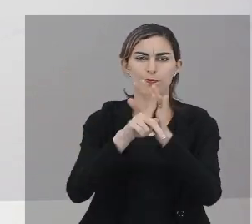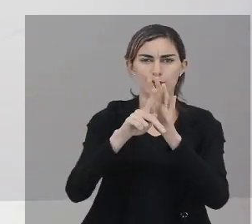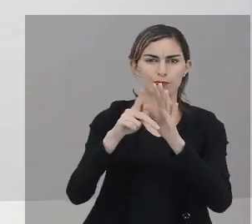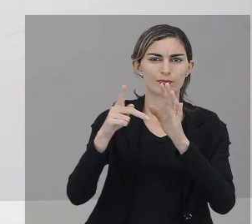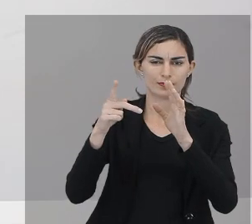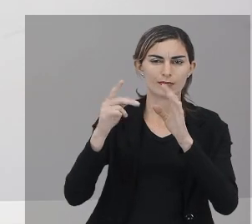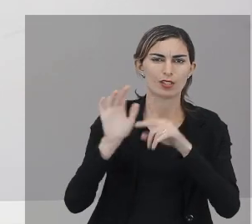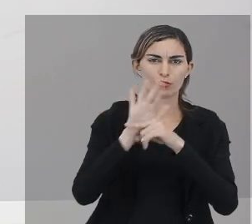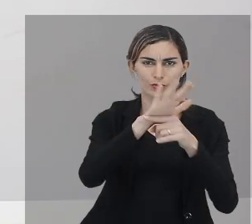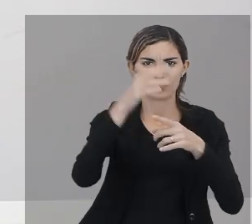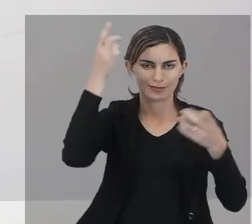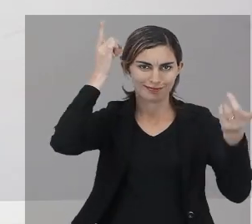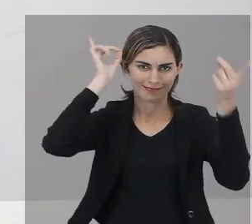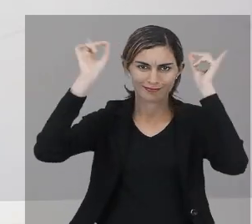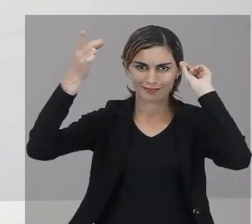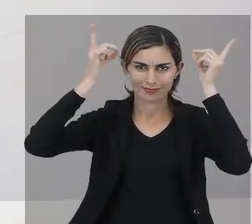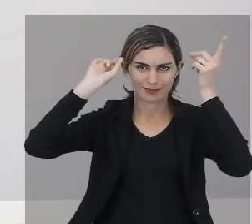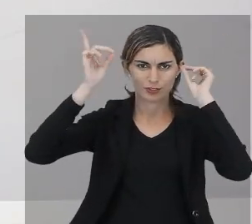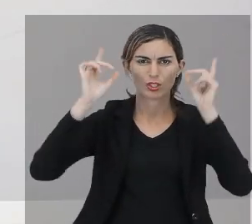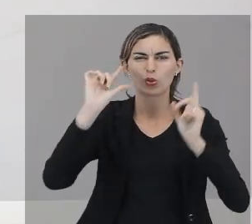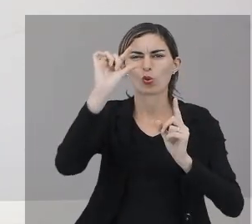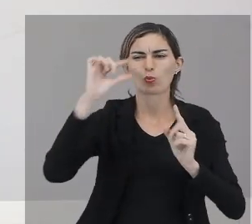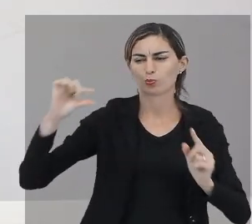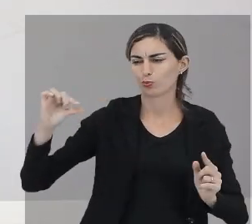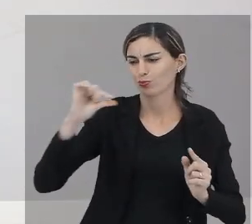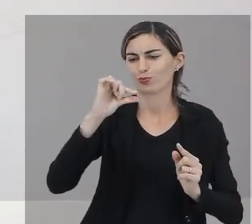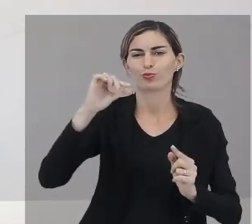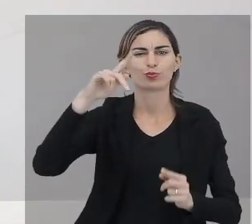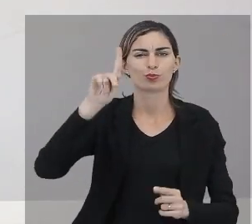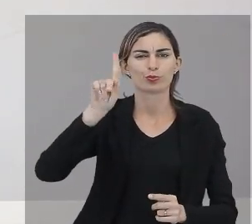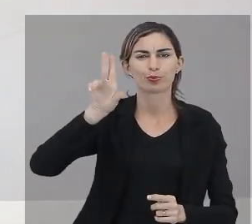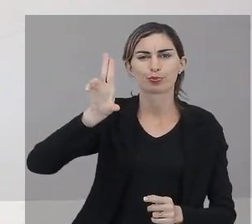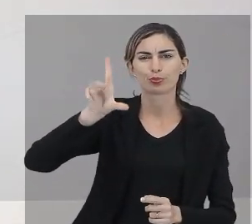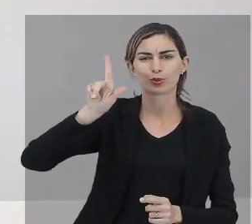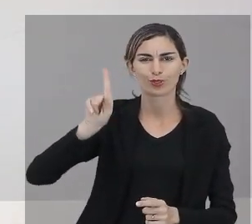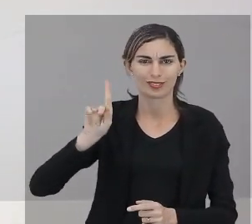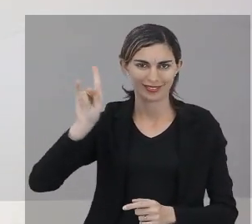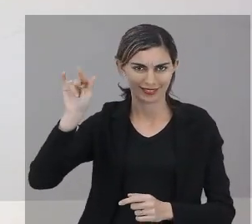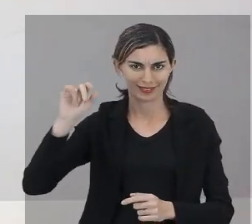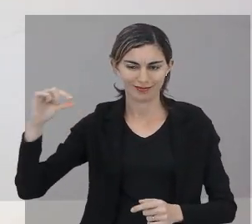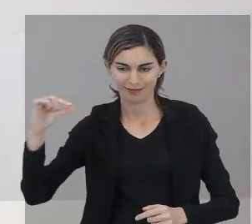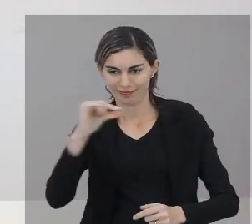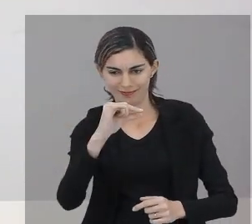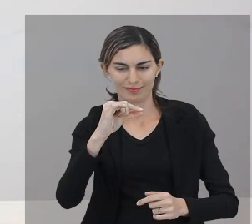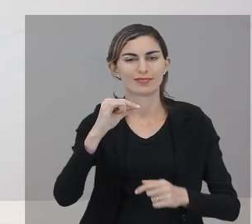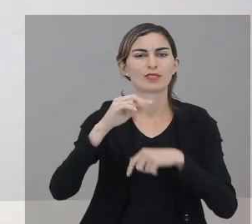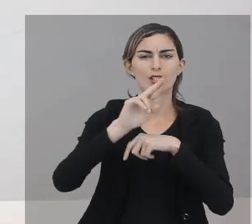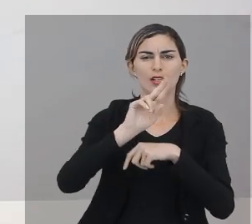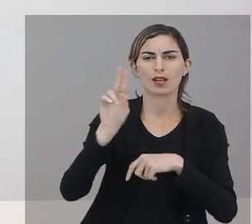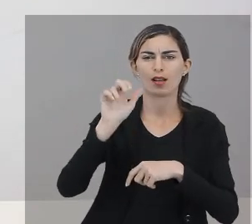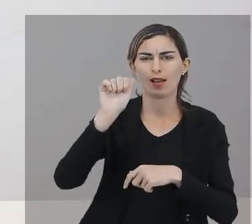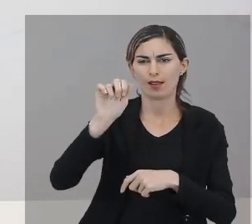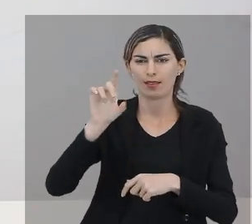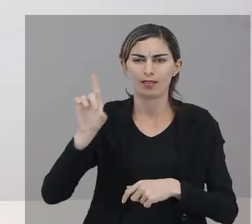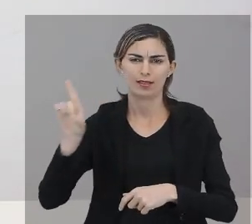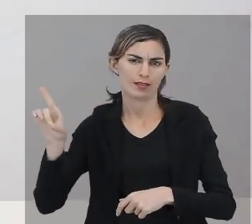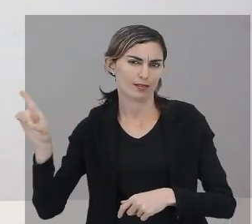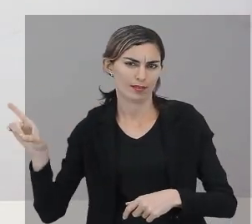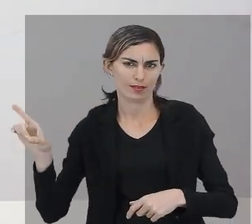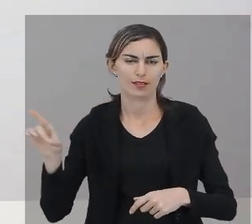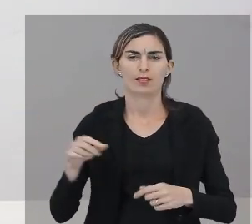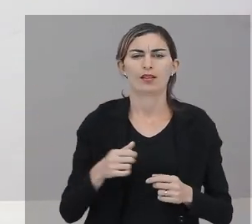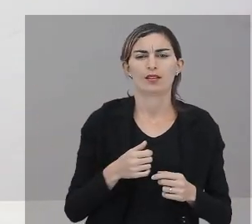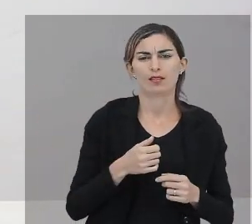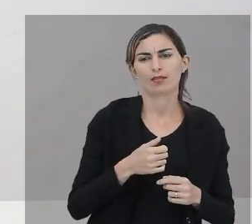Era o Eclipse junto com um plugin. Um plugin é um complemento para o programa original, que se chamava